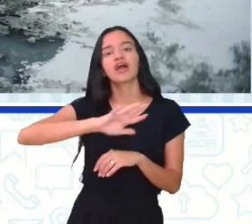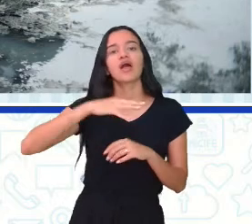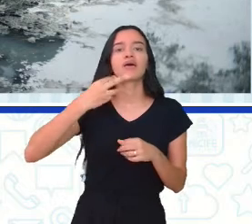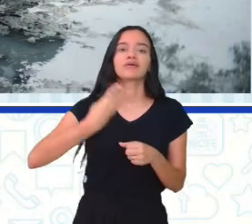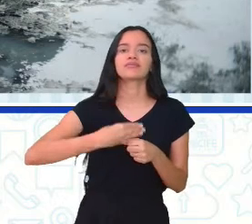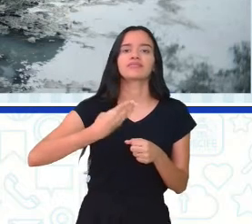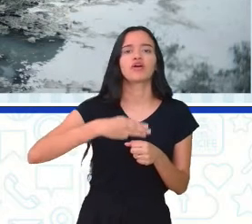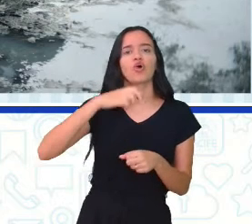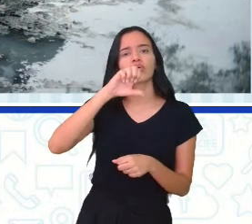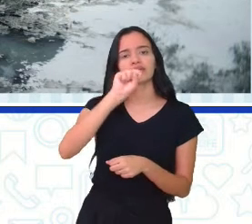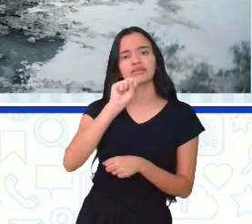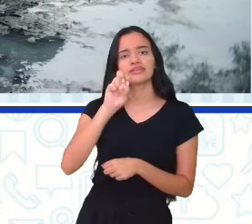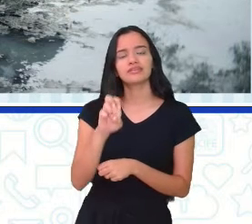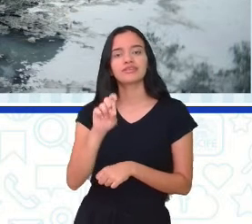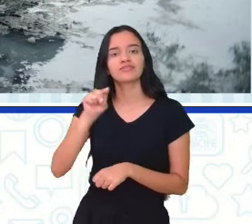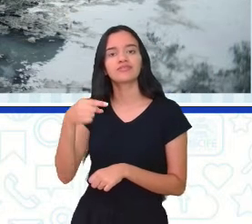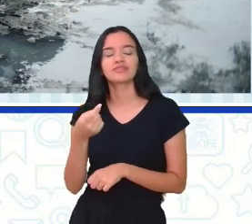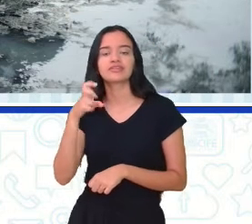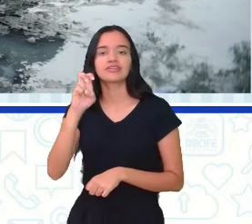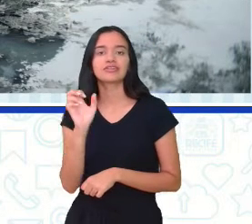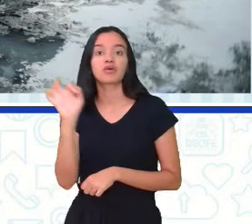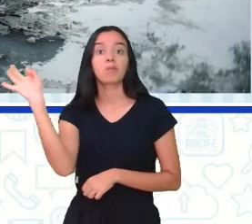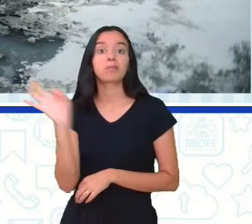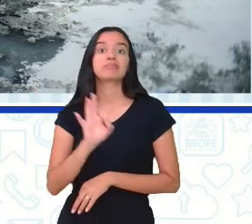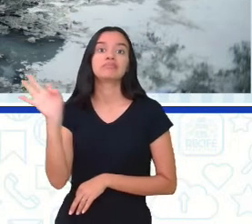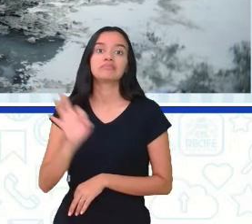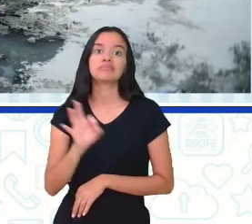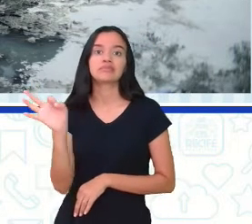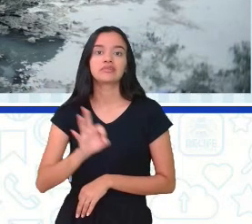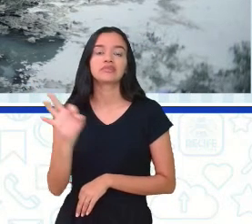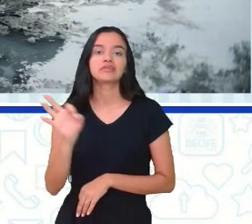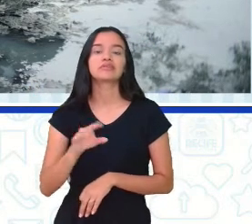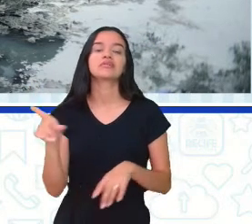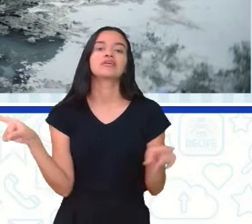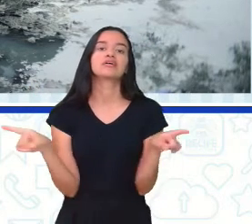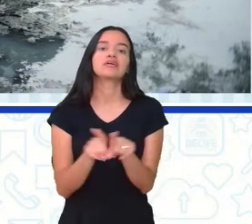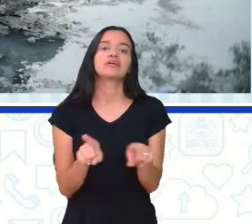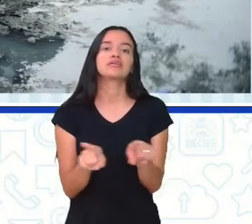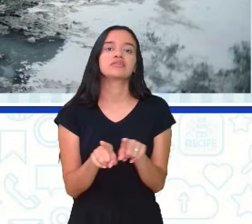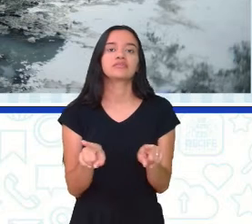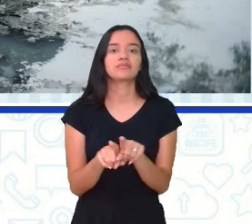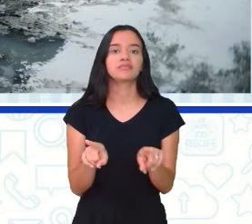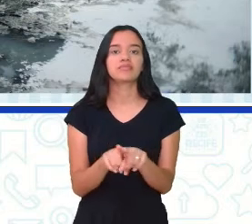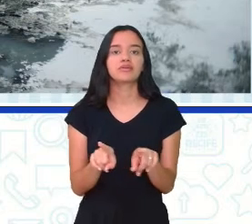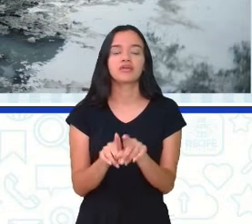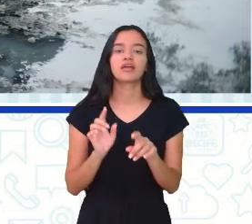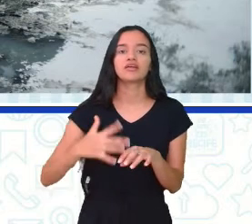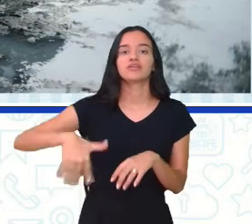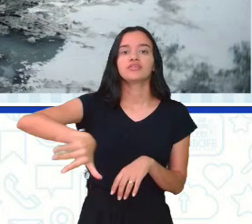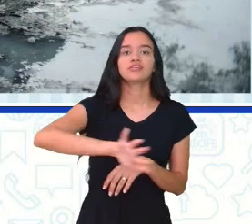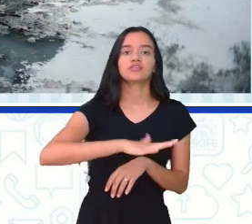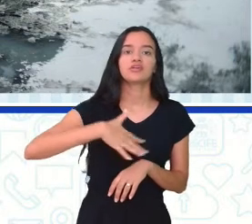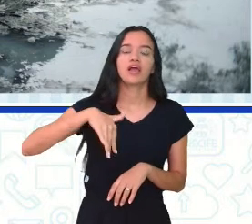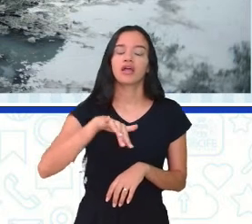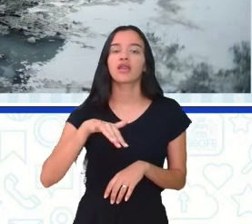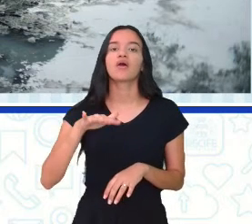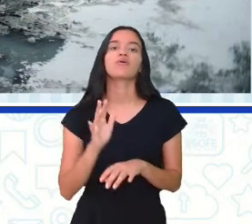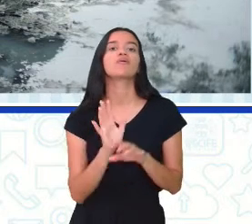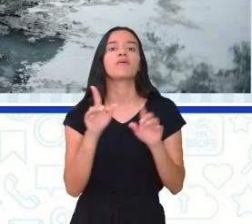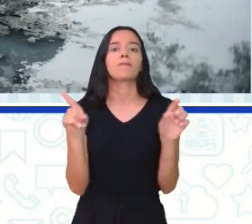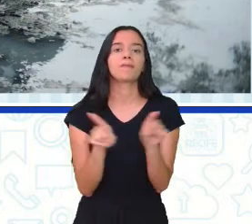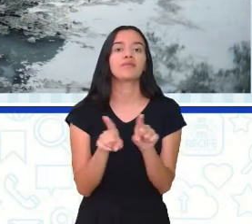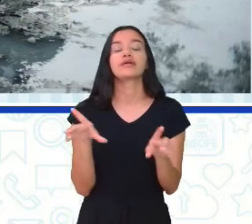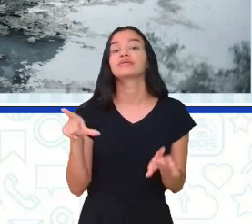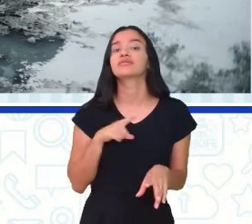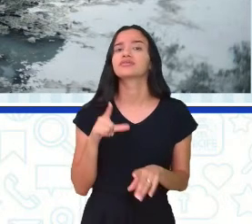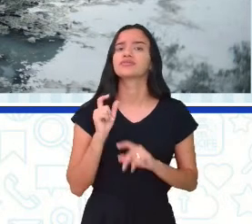abastecimento, 85,5%, isso é muito alto, gente. E domicílios com esgotamento sanitário, rede geral ou fóssil, ligadas à rede,